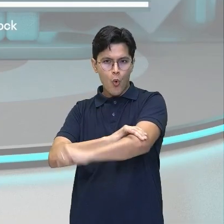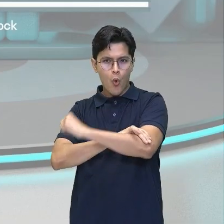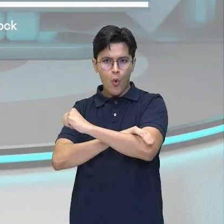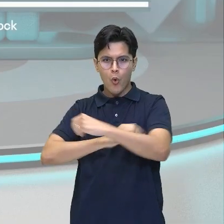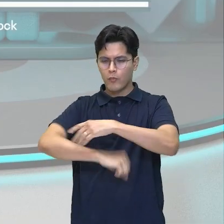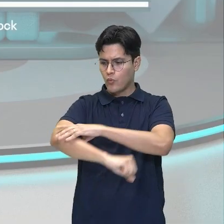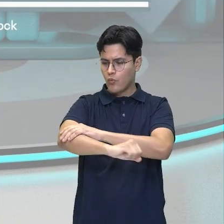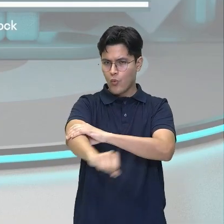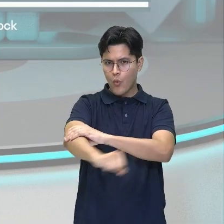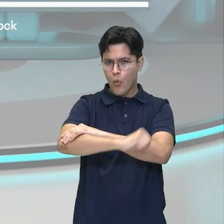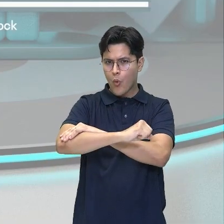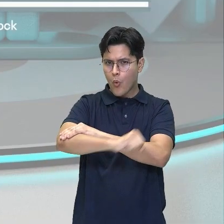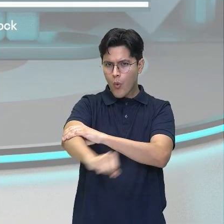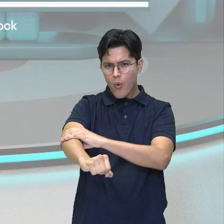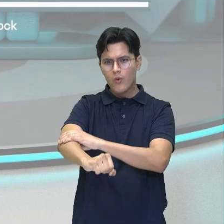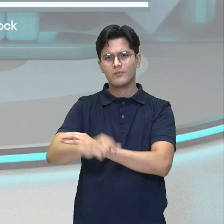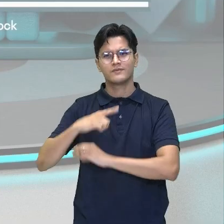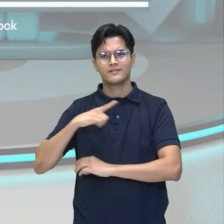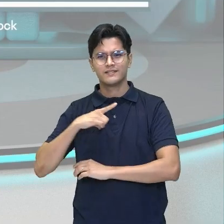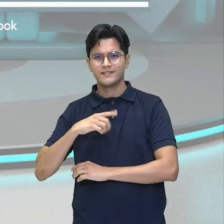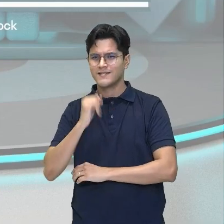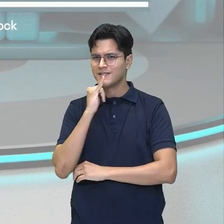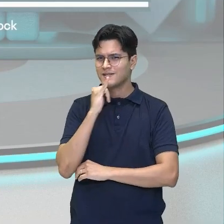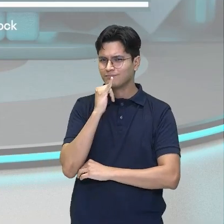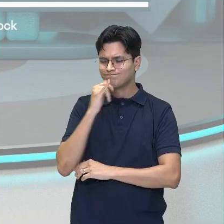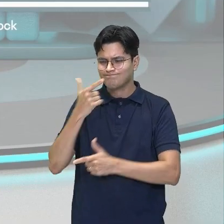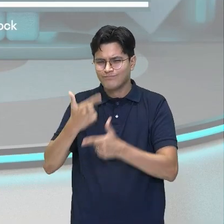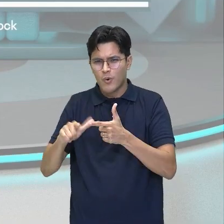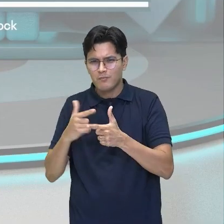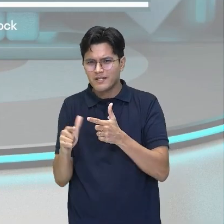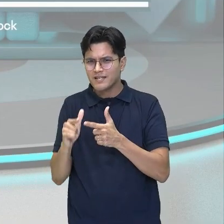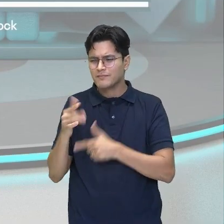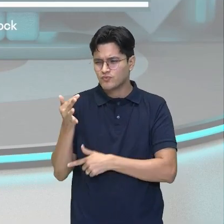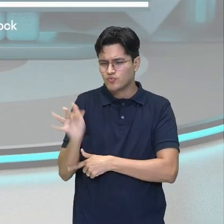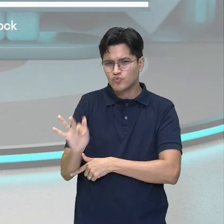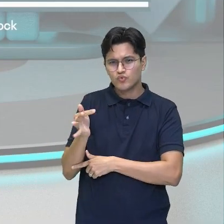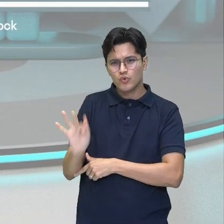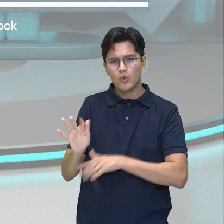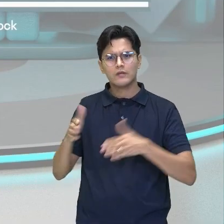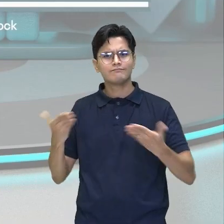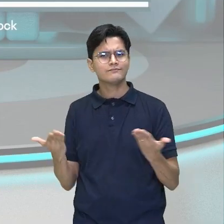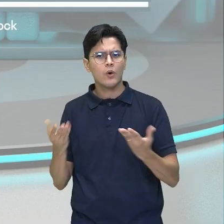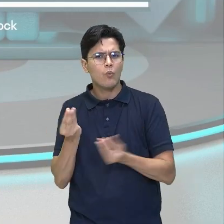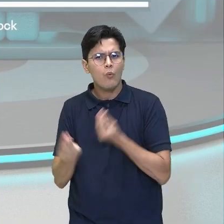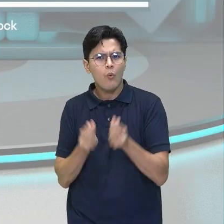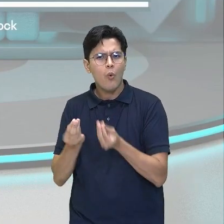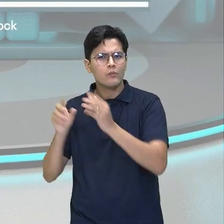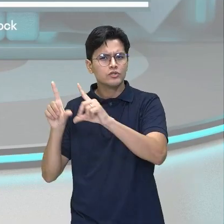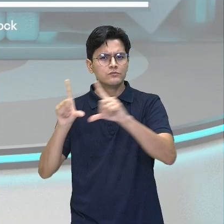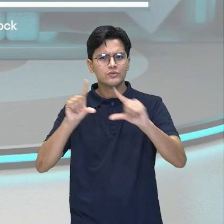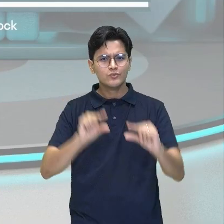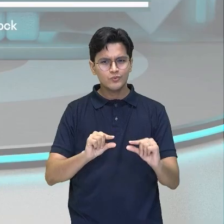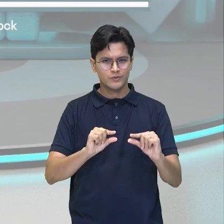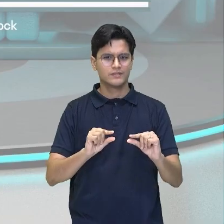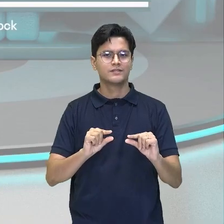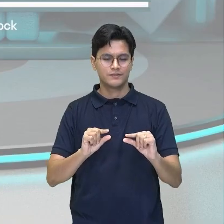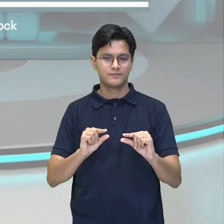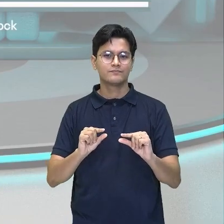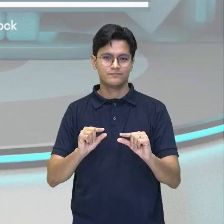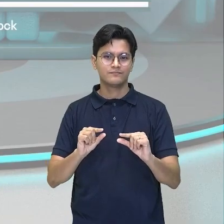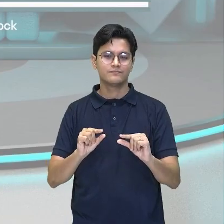coluna, problema nos joelhos, né, nas articulações em geral, para diminuir esse impacto e essa pessoa conseguir fazer